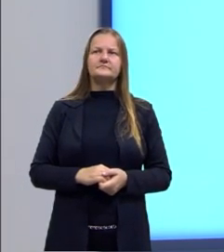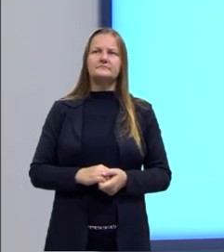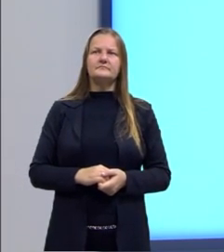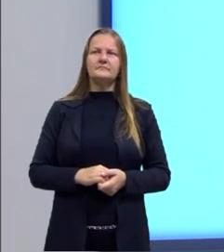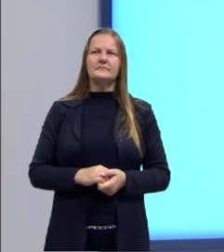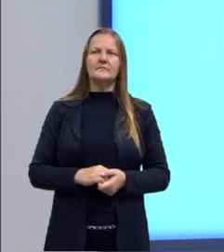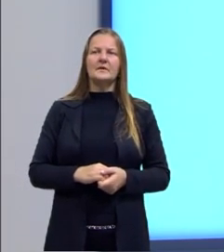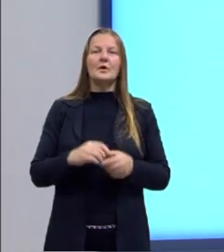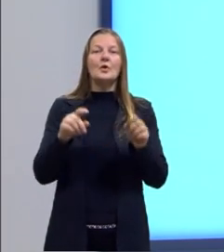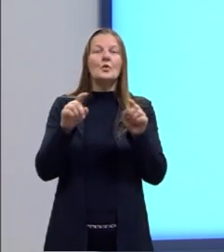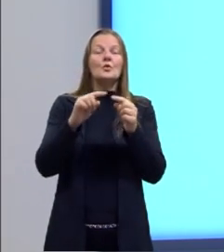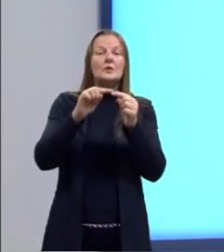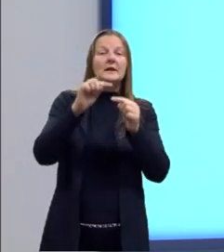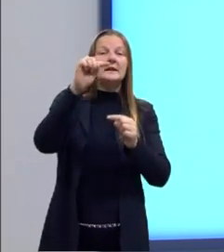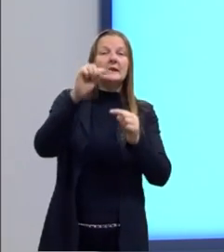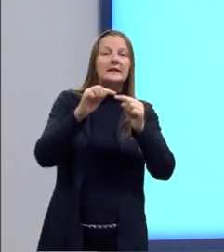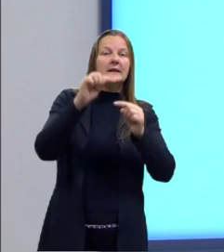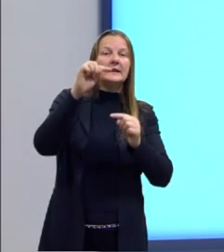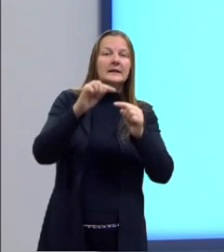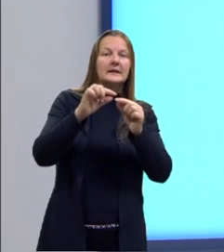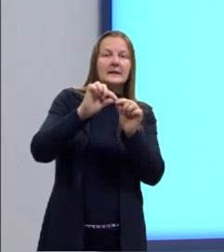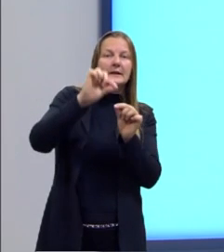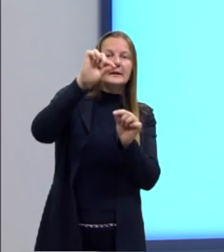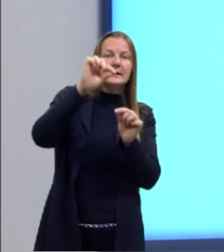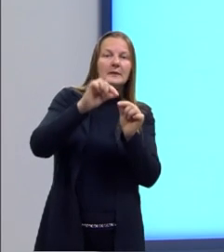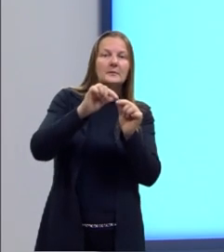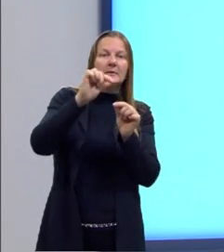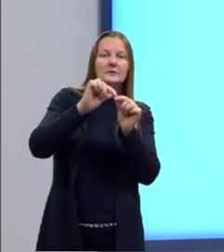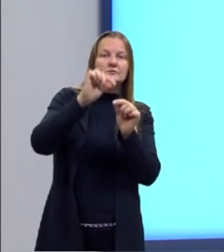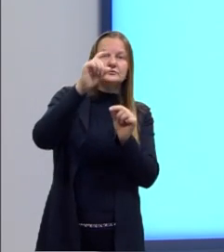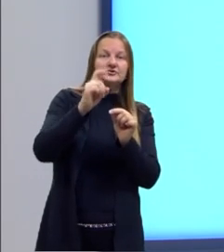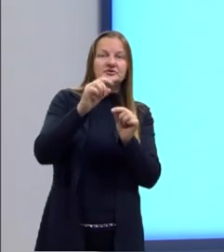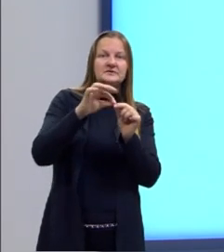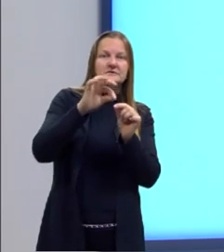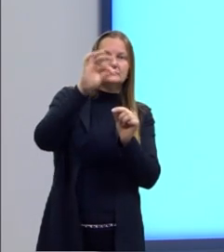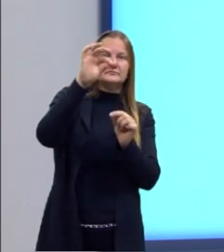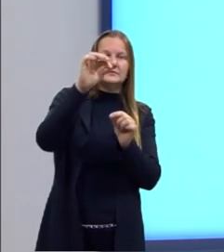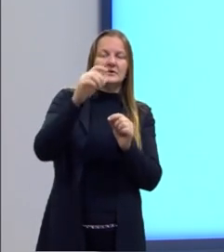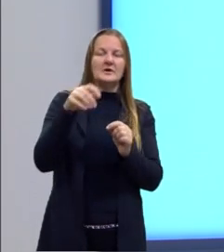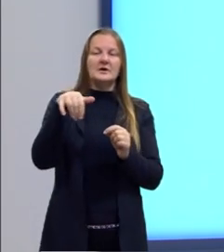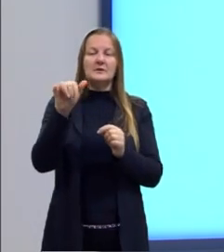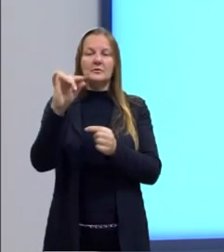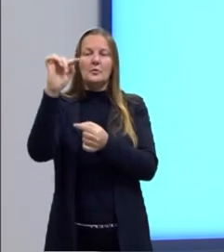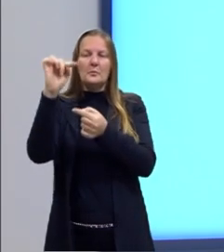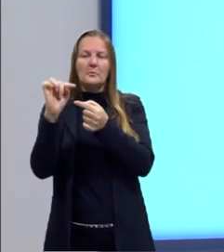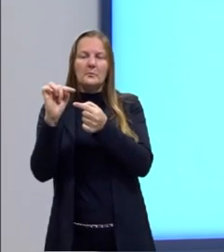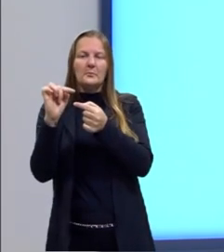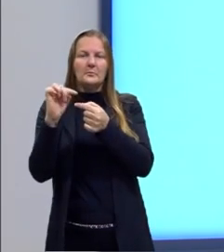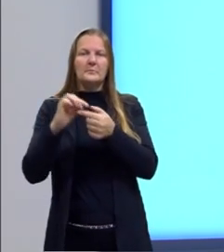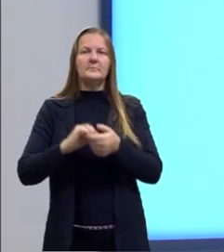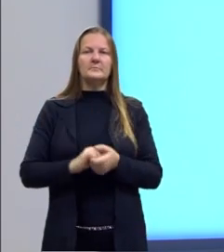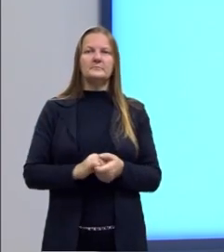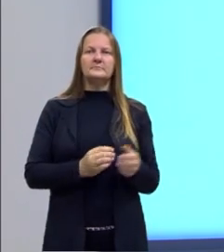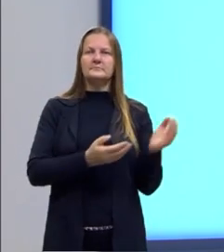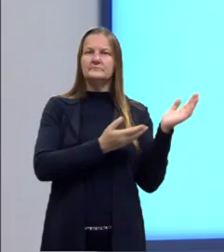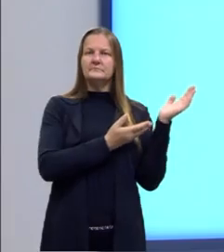ver que o tamanho dele é bem reduzido o Y né em comparação ao X